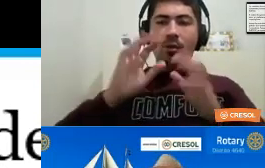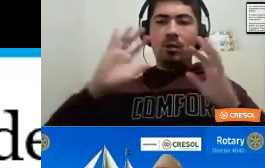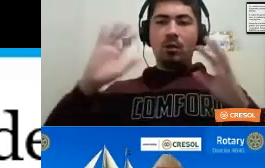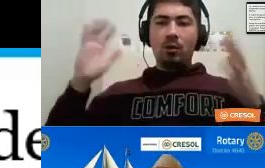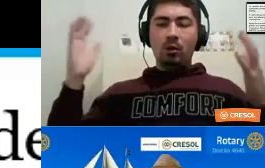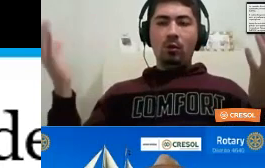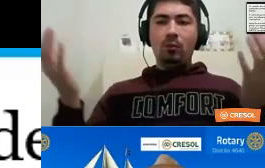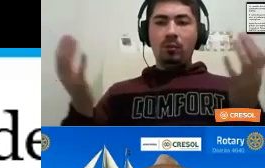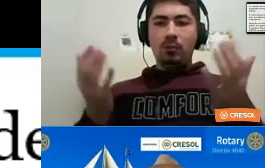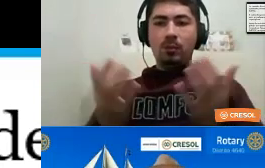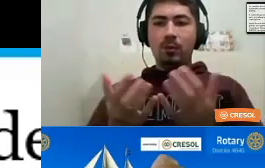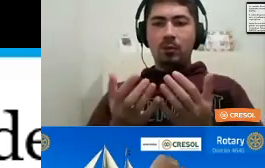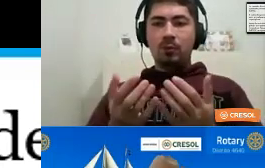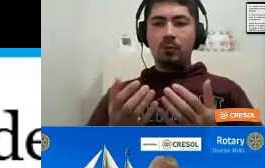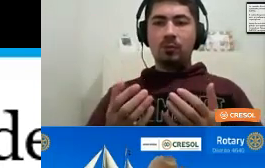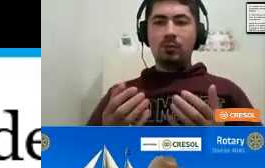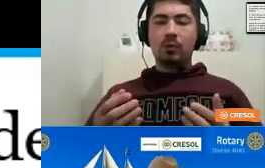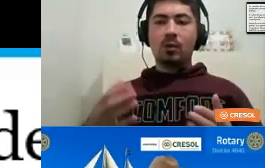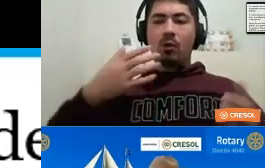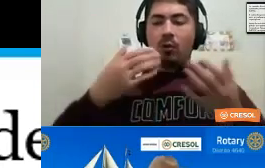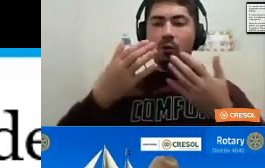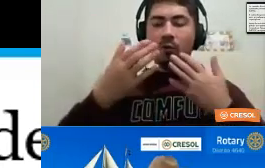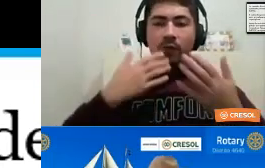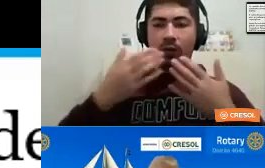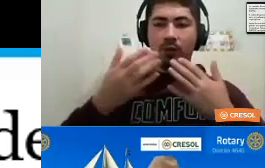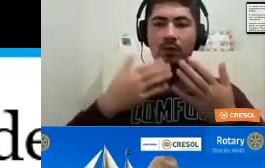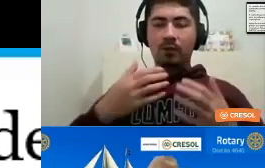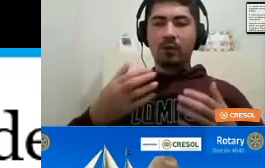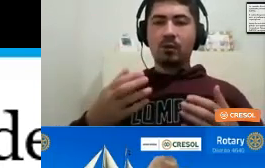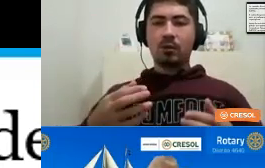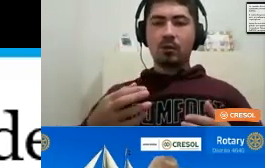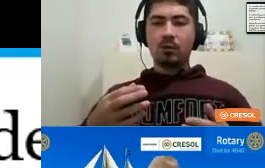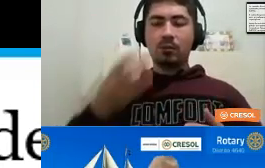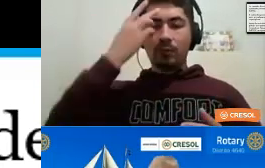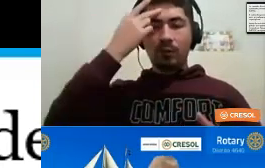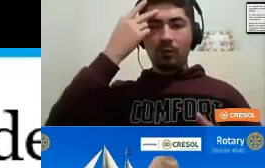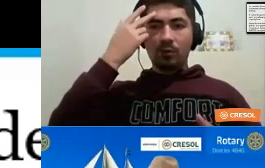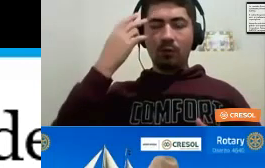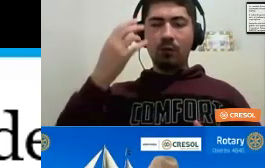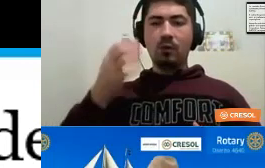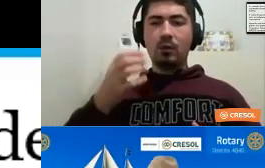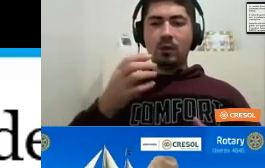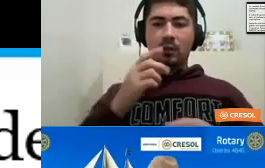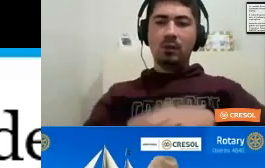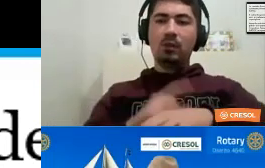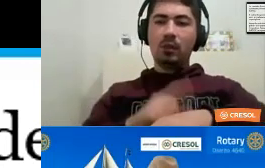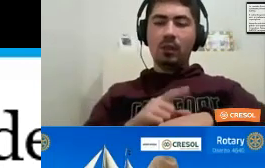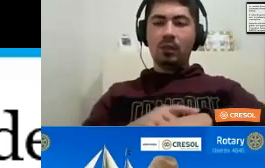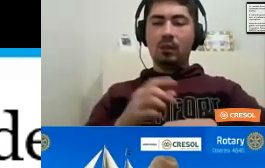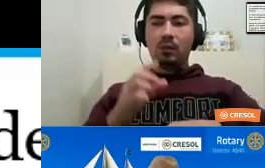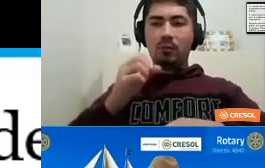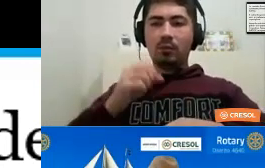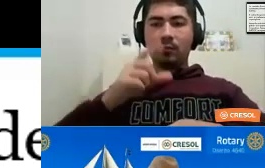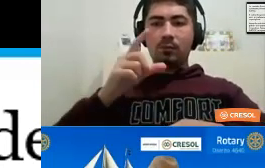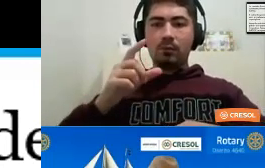distrito com os rotarianos experientes, com a comissão distrital da Fundação Rotária e com o cadre distrital. Vocês